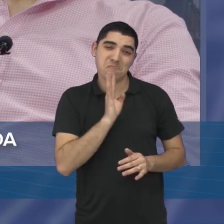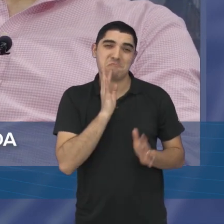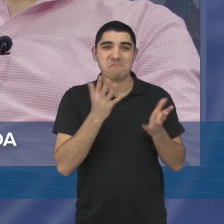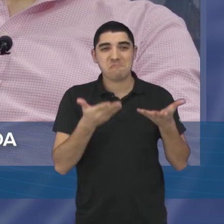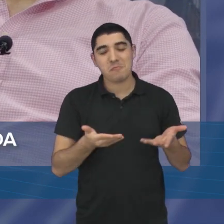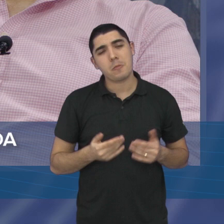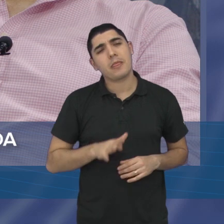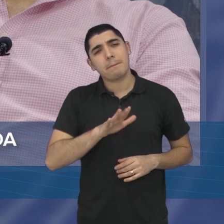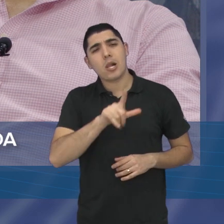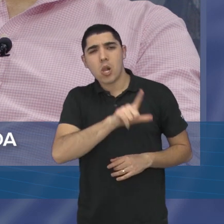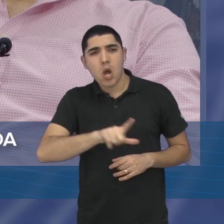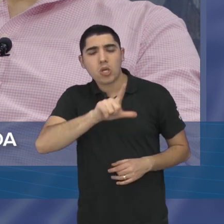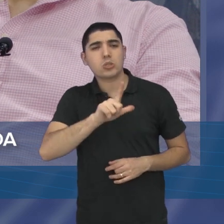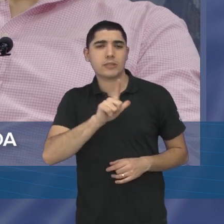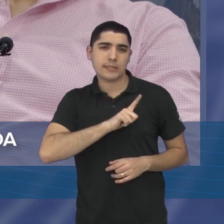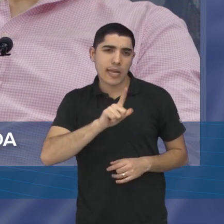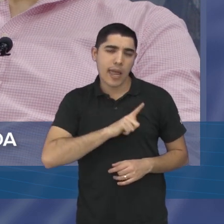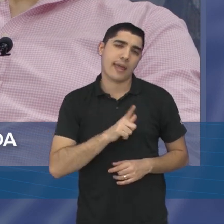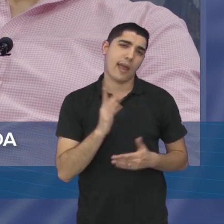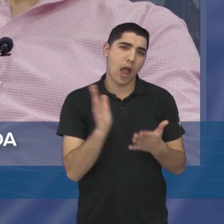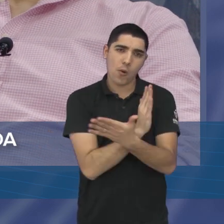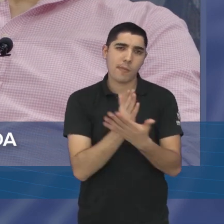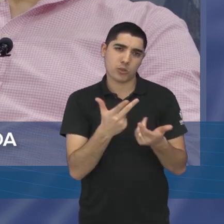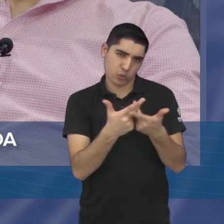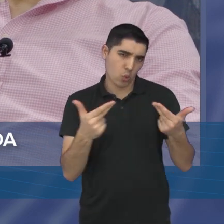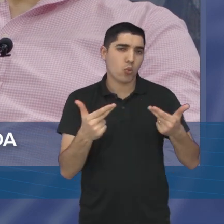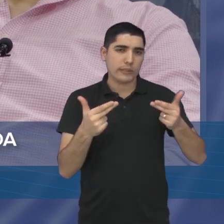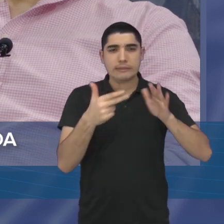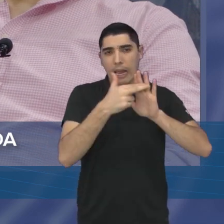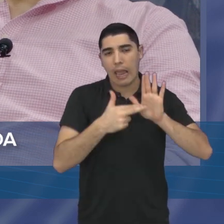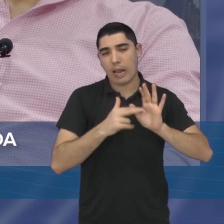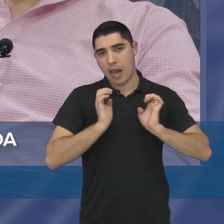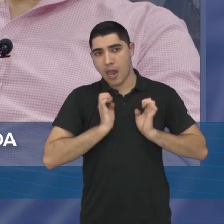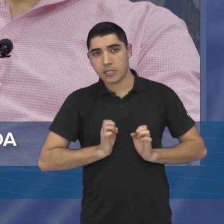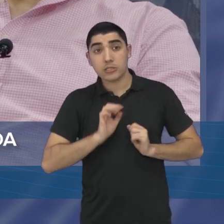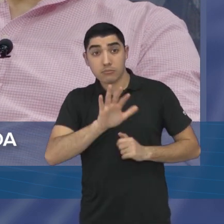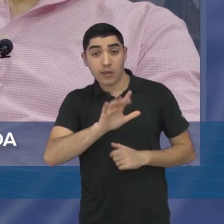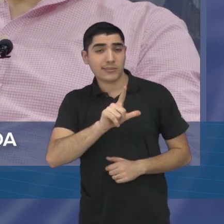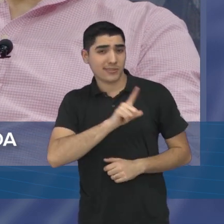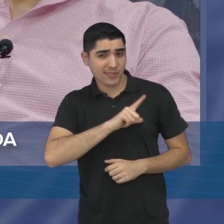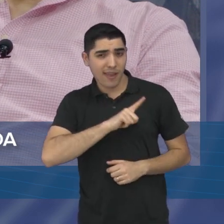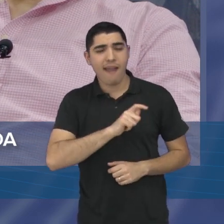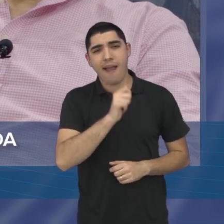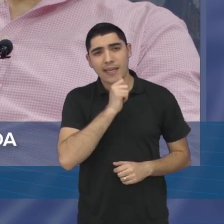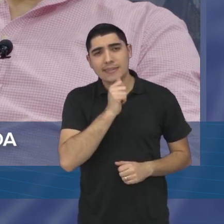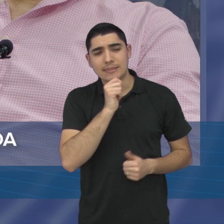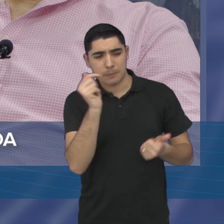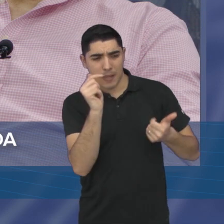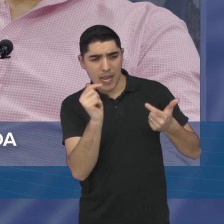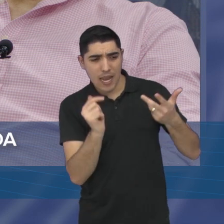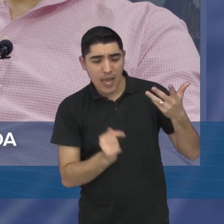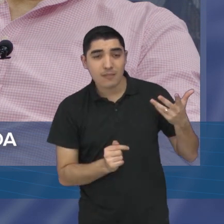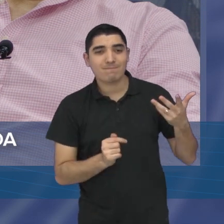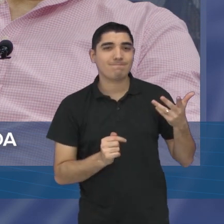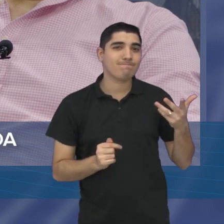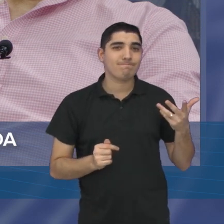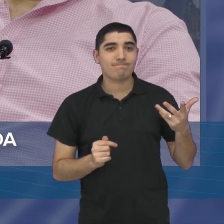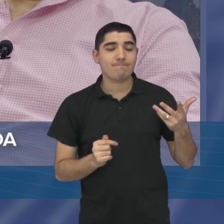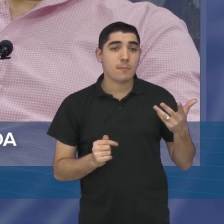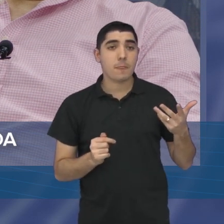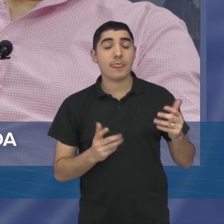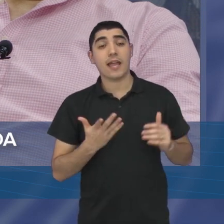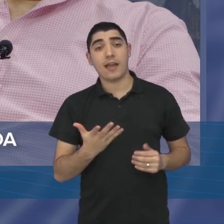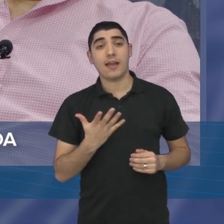professor, claro que tem coisas, até por questões éticas, né? Mas, assim, tem muitas coisas que